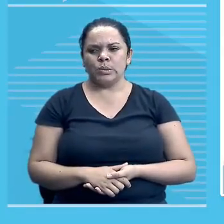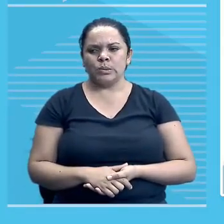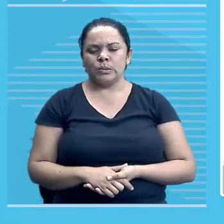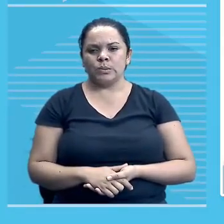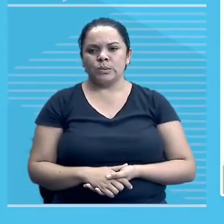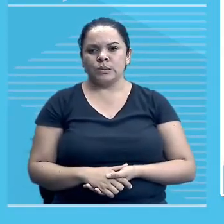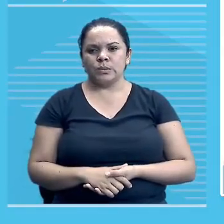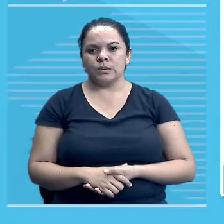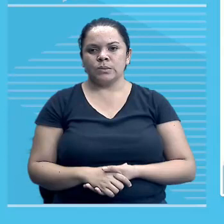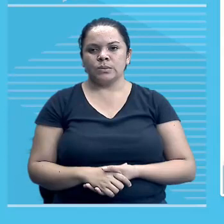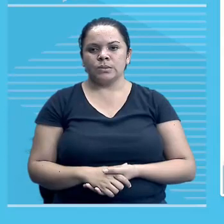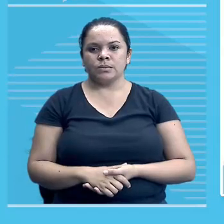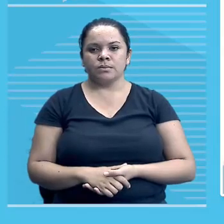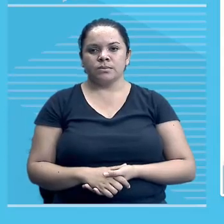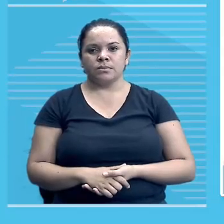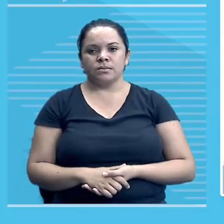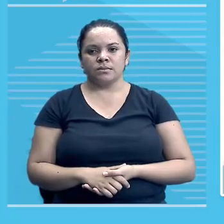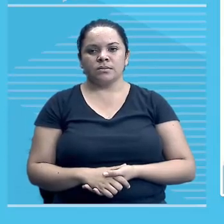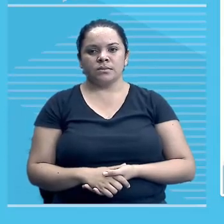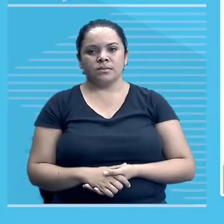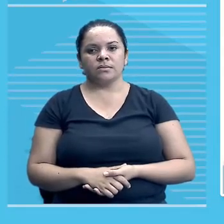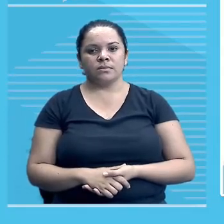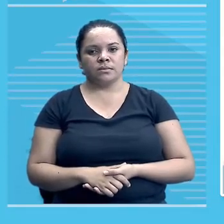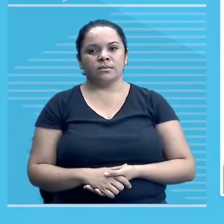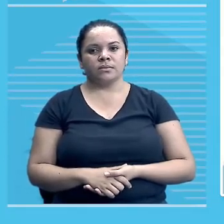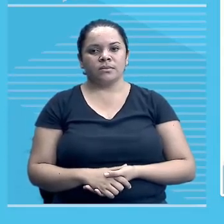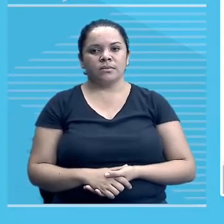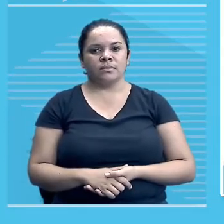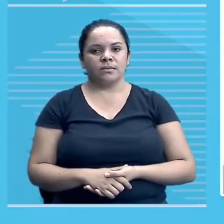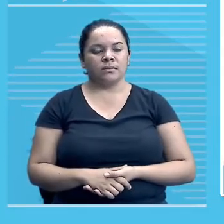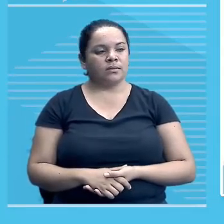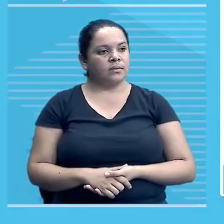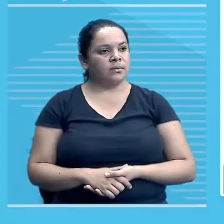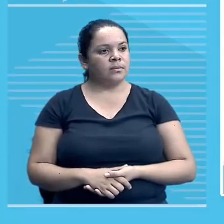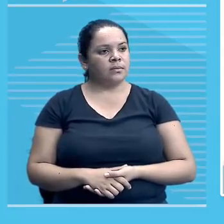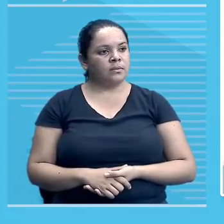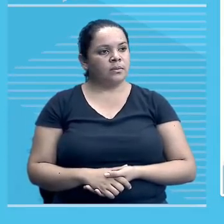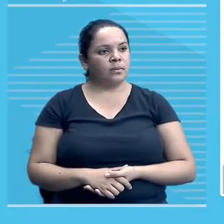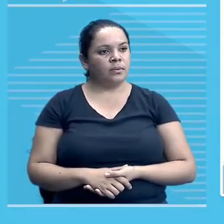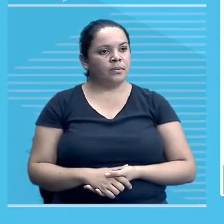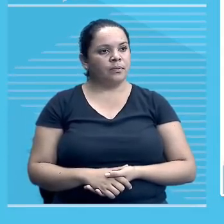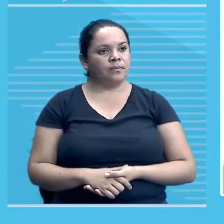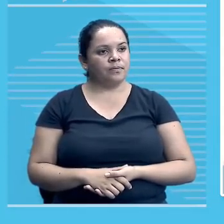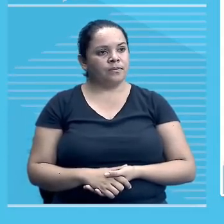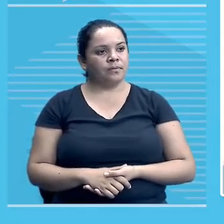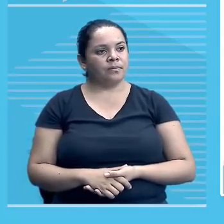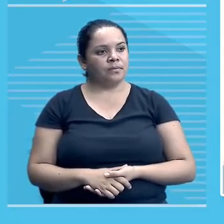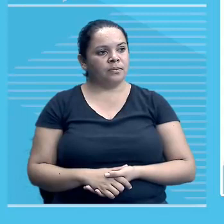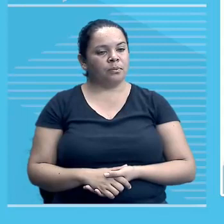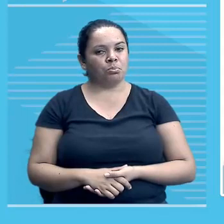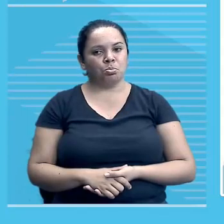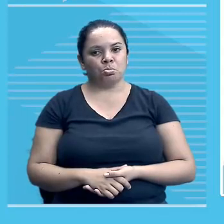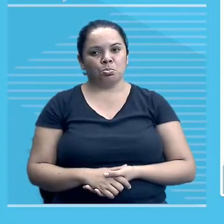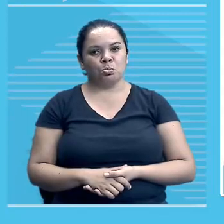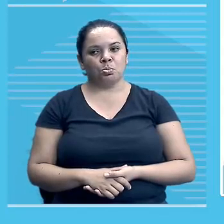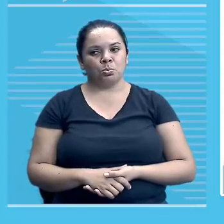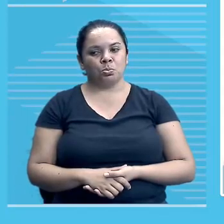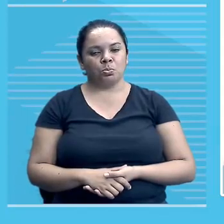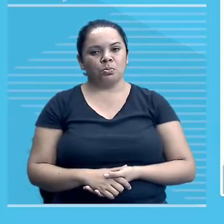Aí fica menos b. Olha para o nosso coeficiente lá. B é menos 1. Vai ficar positivo. Então fica